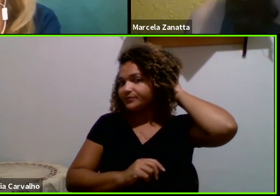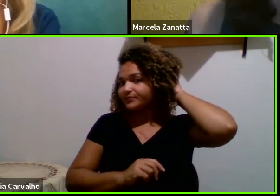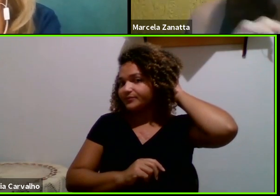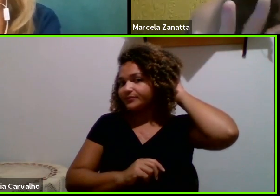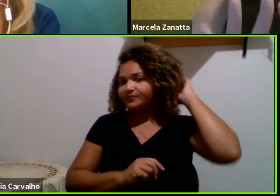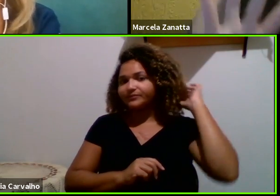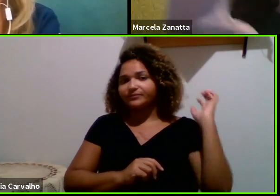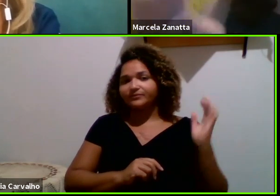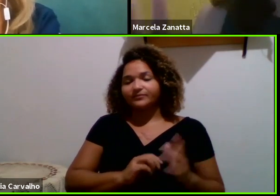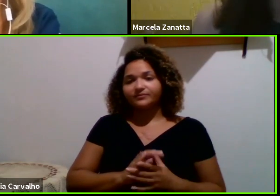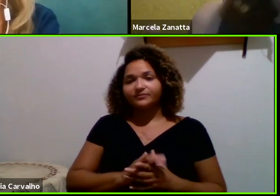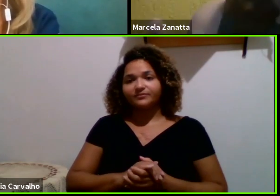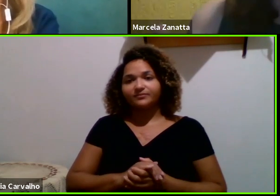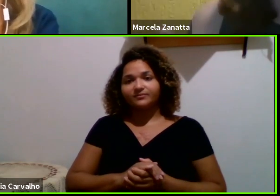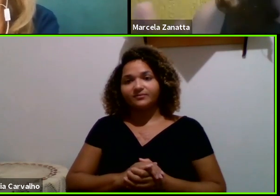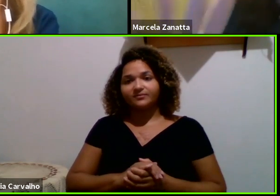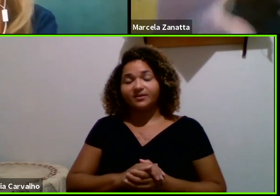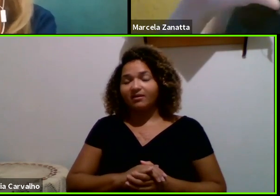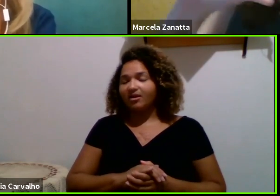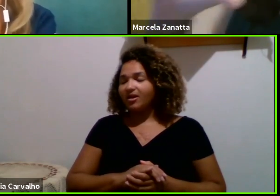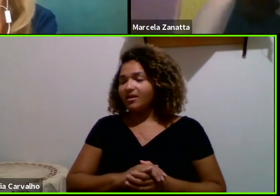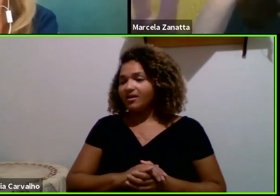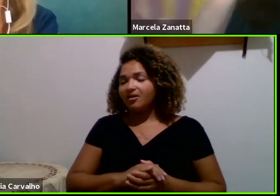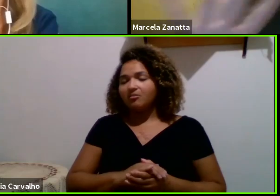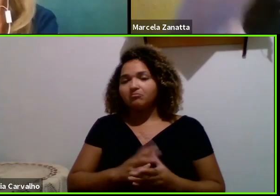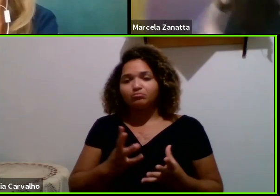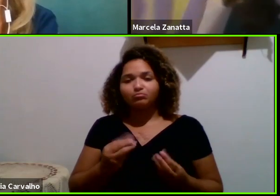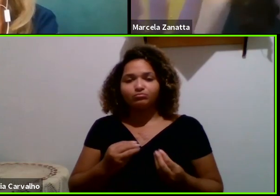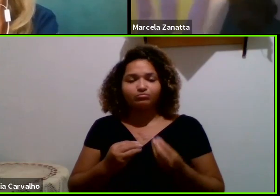gente, assim, é outra vida, vocês só podem